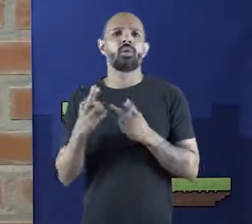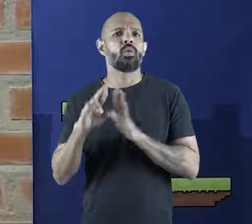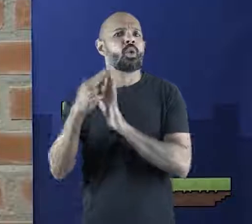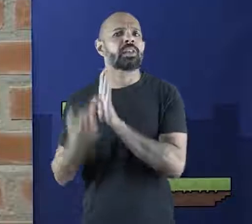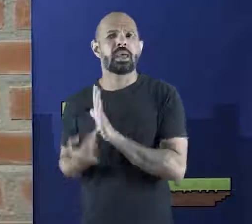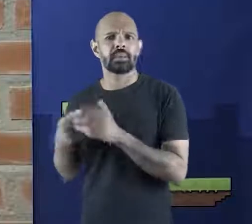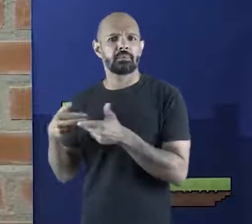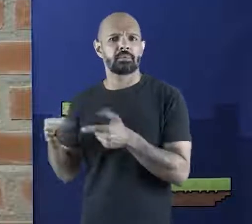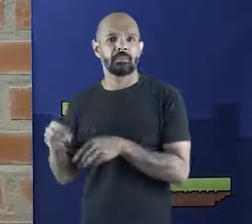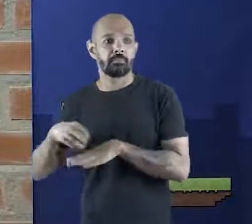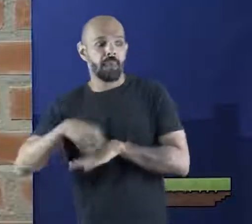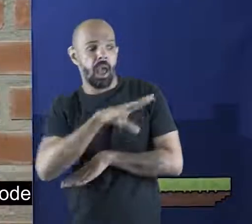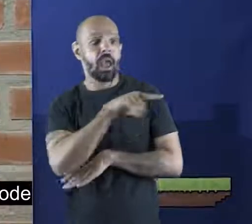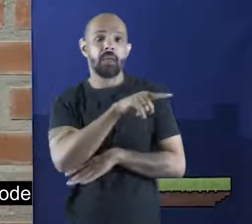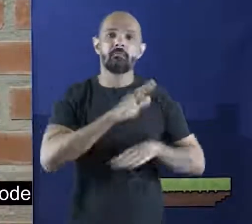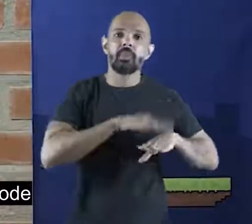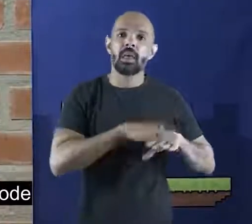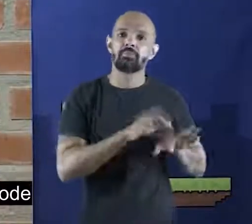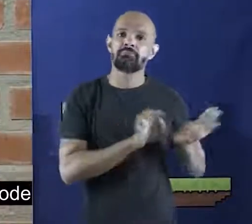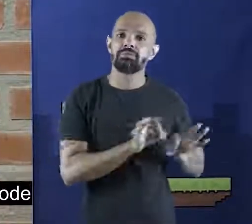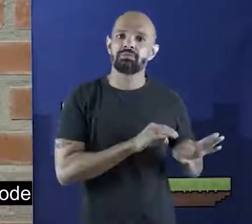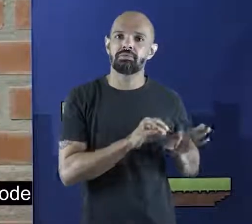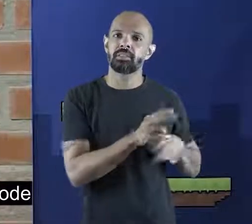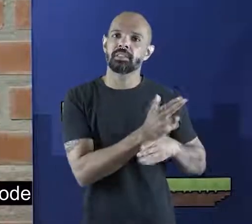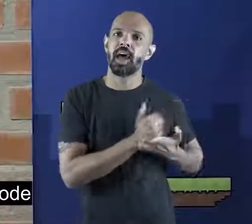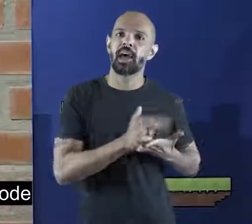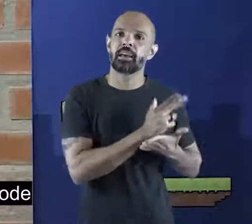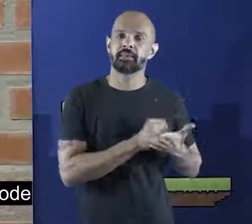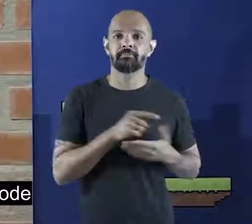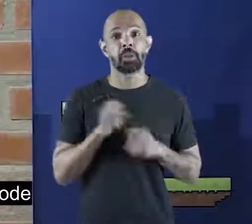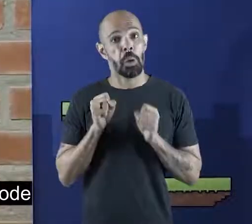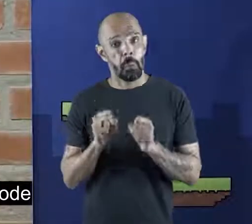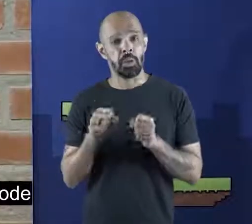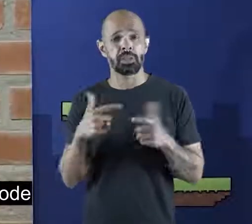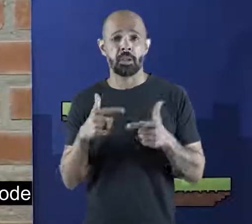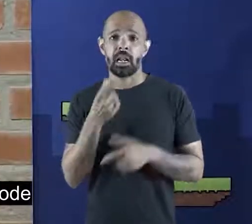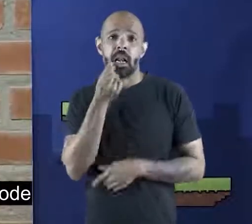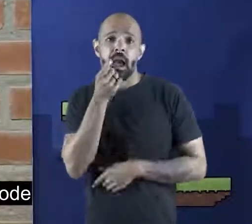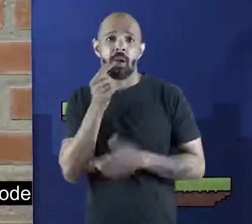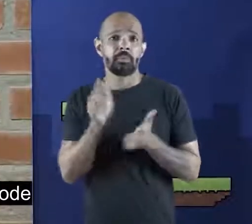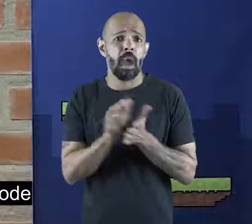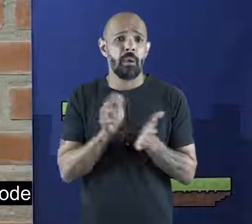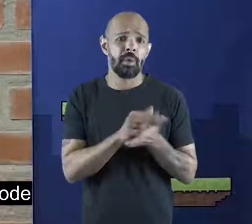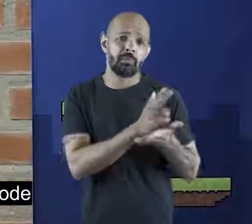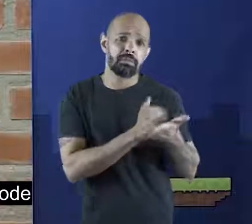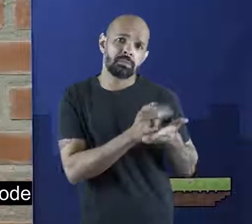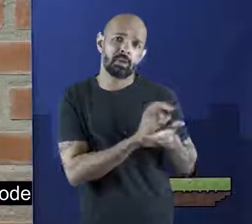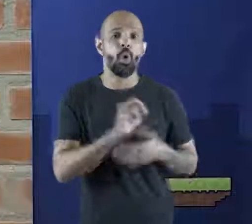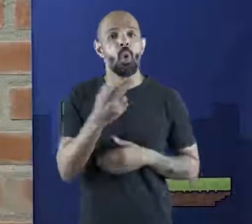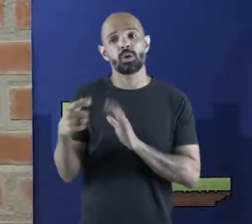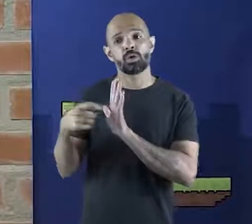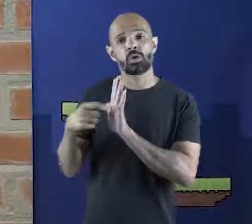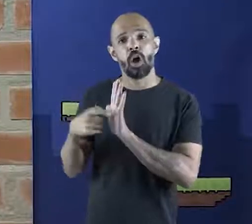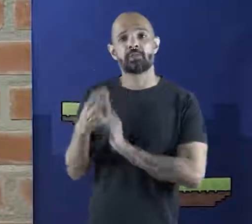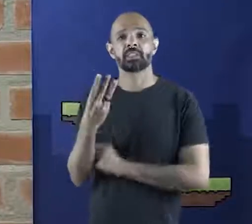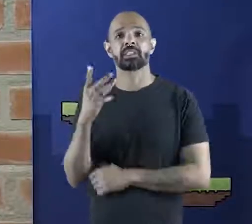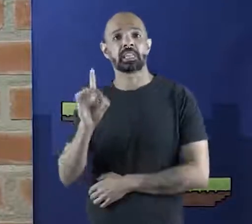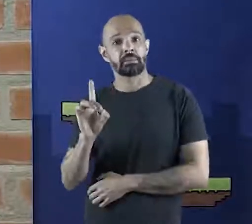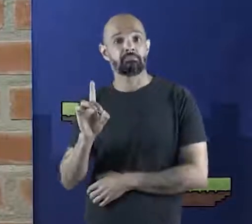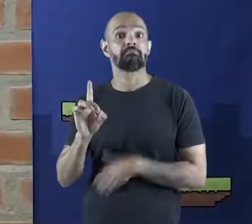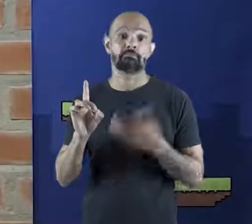o roteirista e por aí vai, né? Como eu falei, ele pode trabalhar no lápis, papel, aquarela, aquela coisa. Ele também pode usar um software